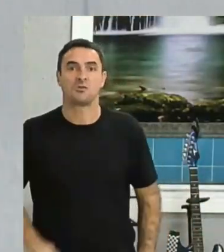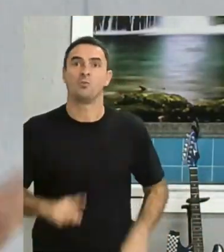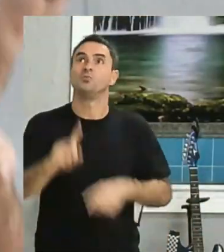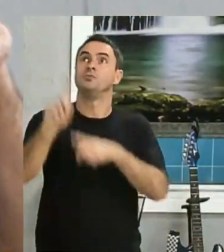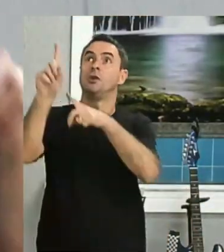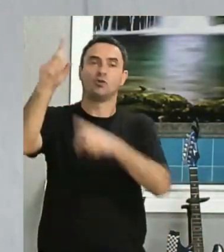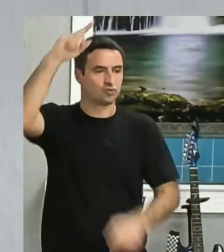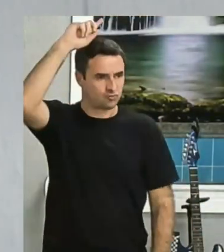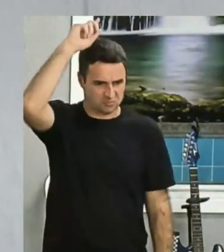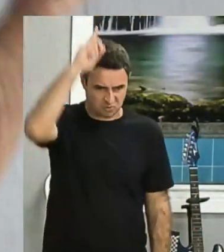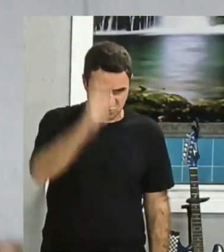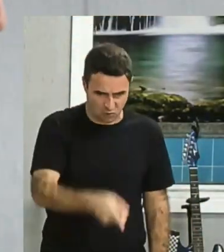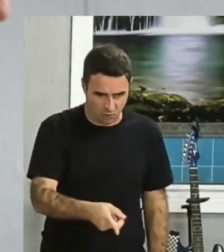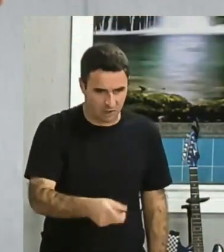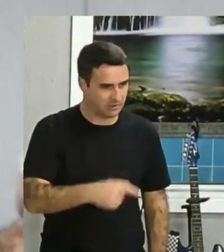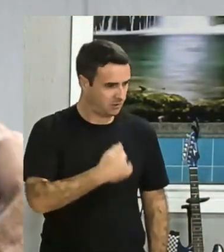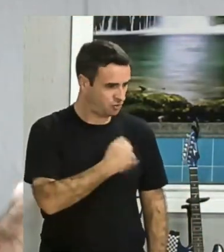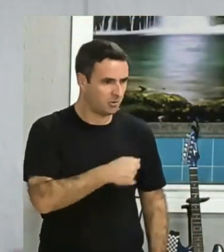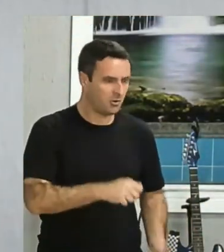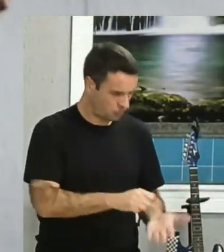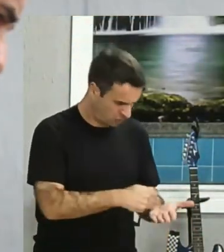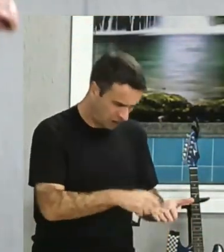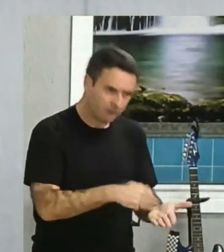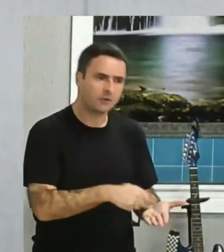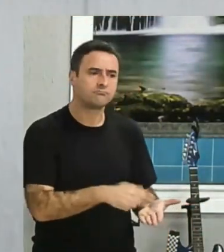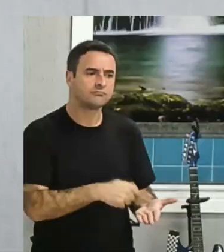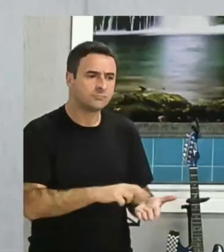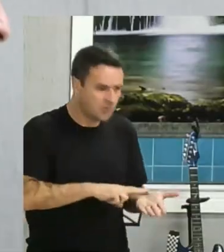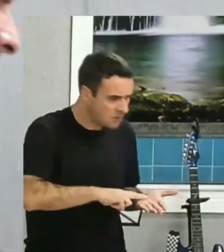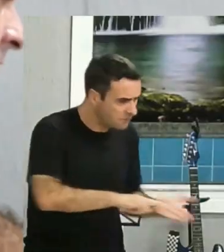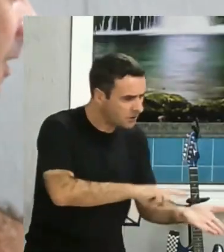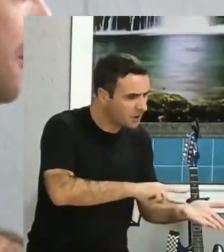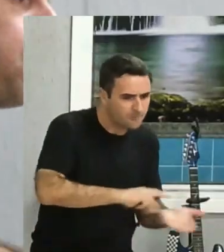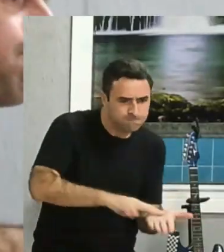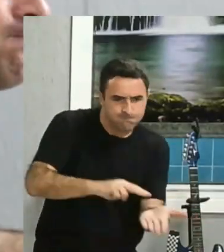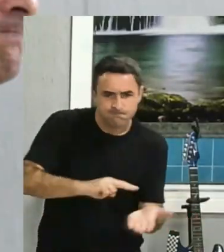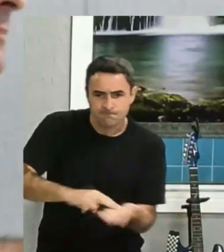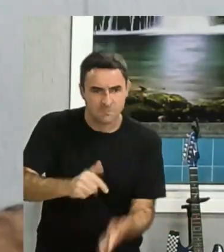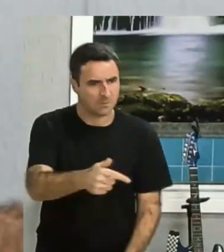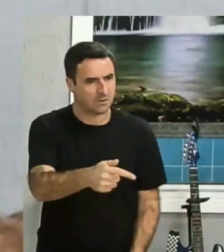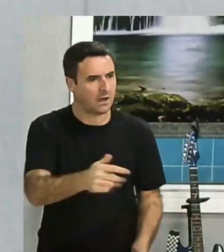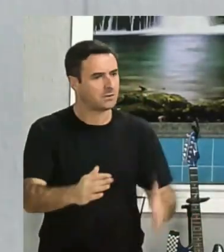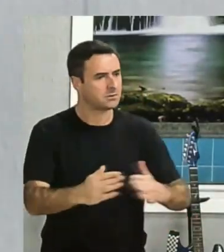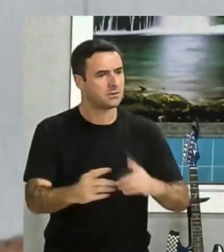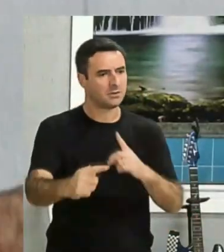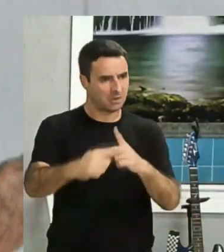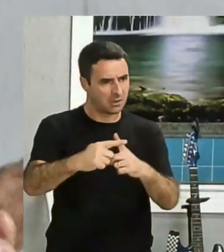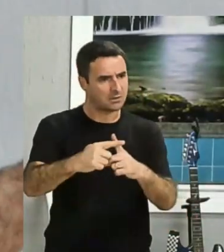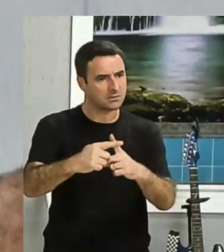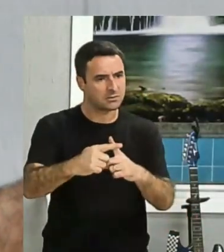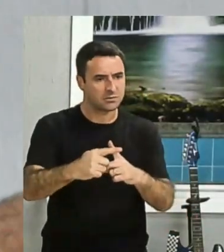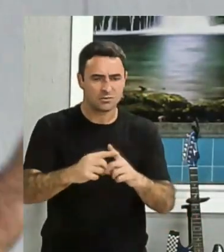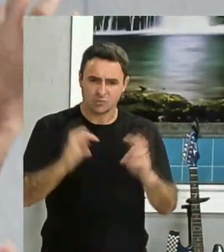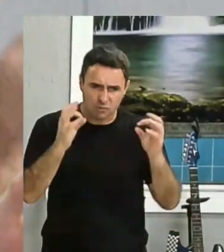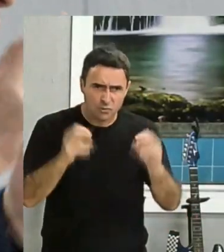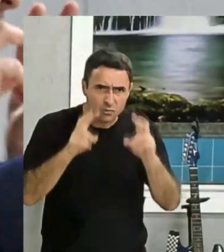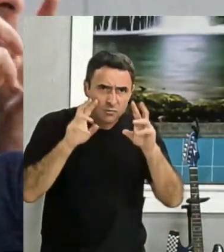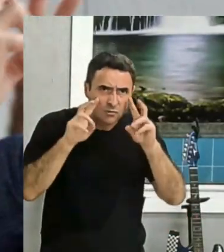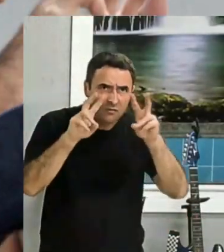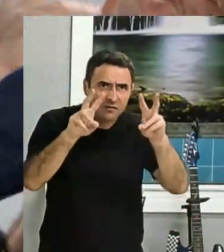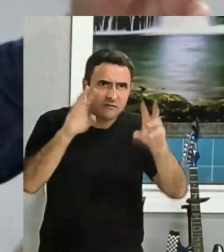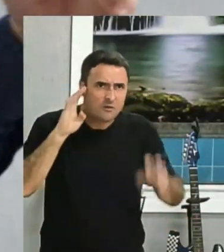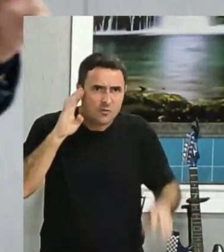dada aqui: escreva no livro, mande para as 7 igrejas, não é? Tudo aquilo que você está